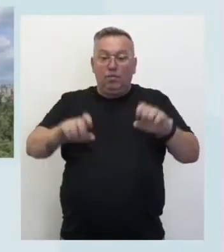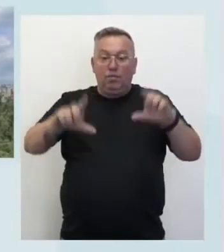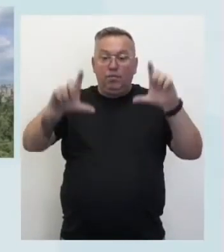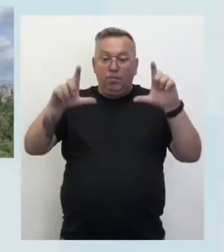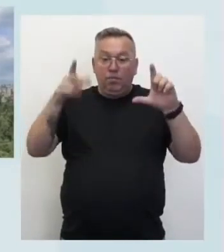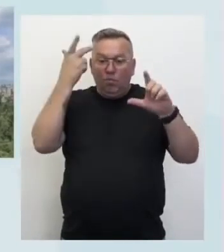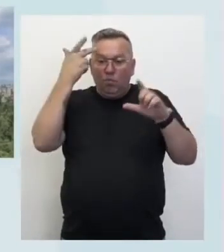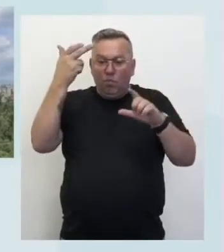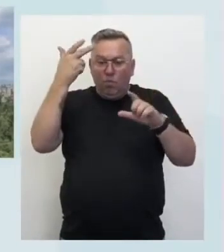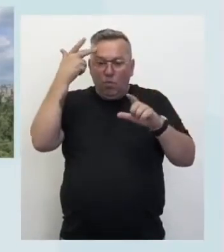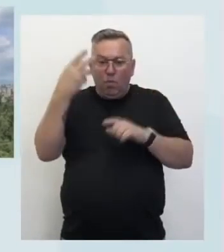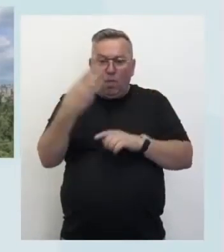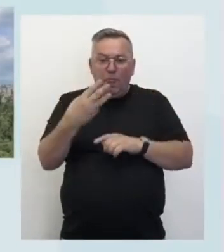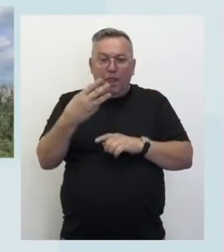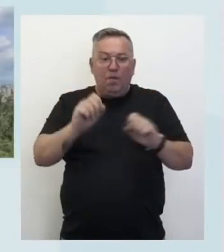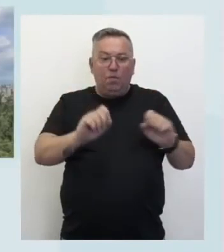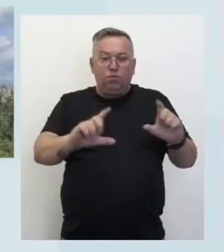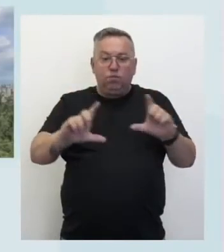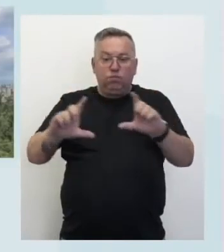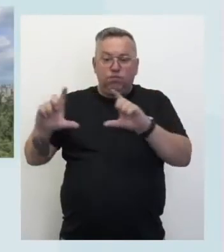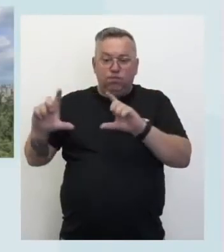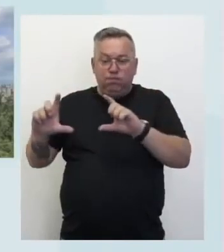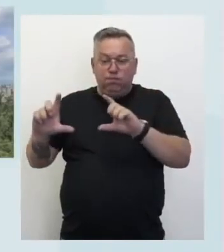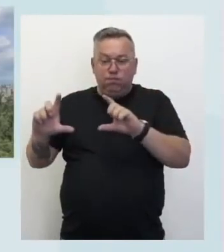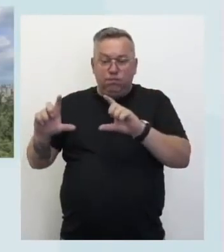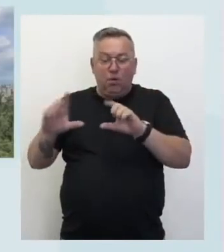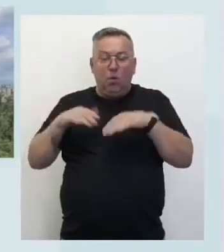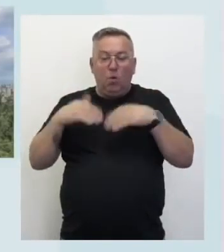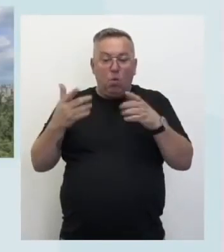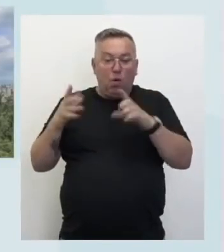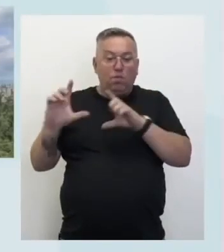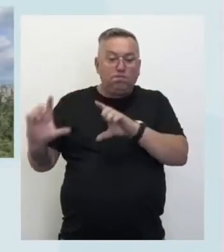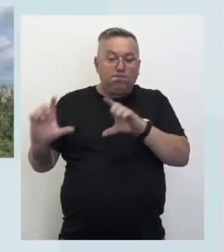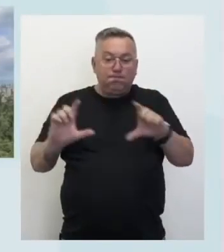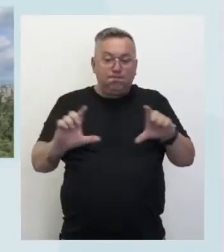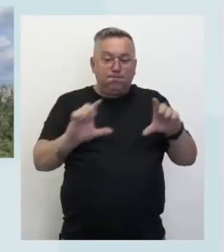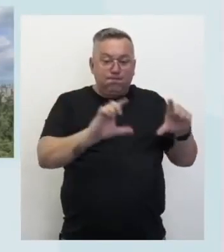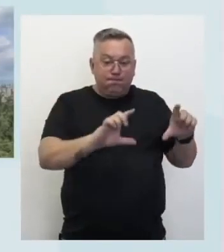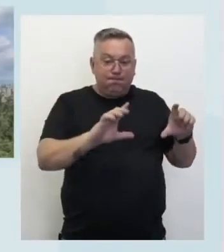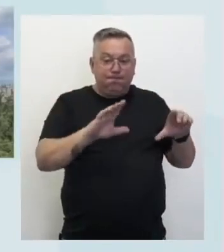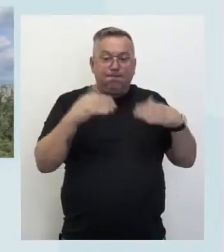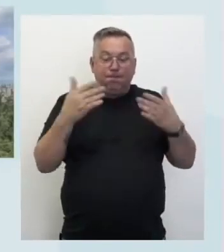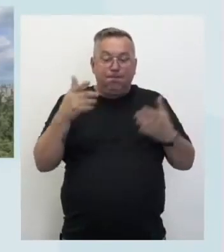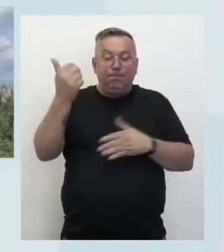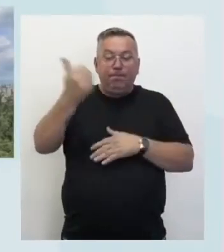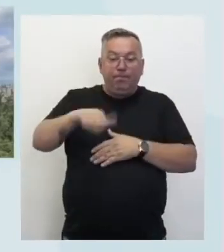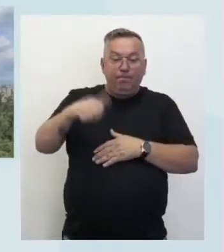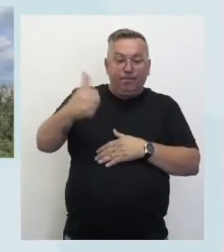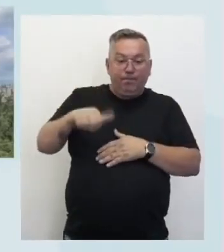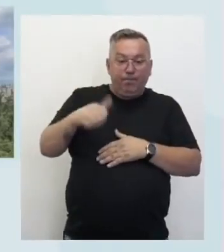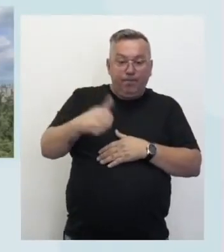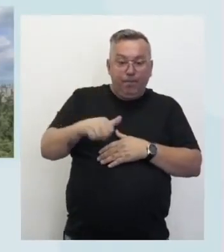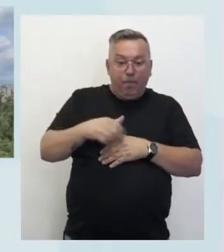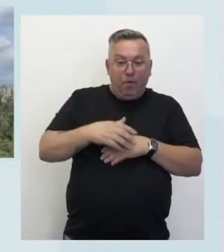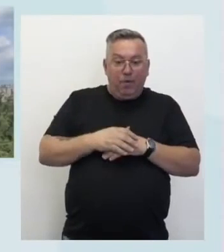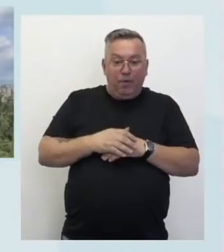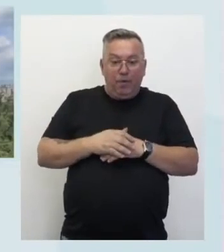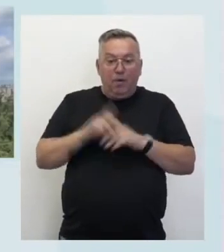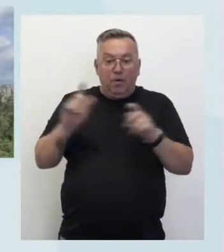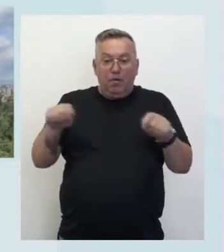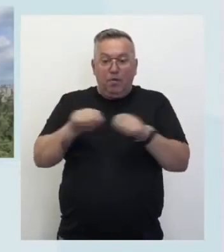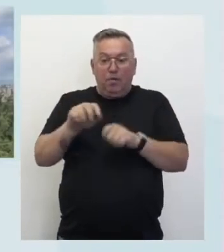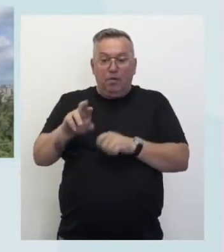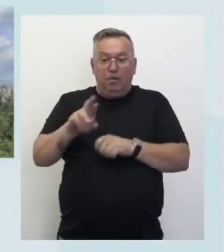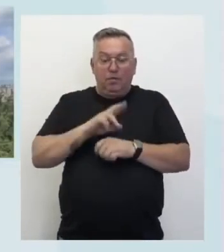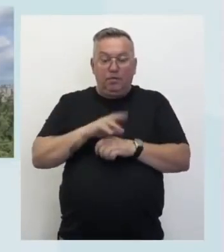são comuns nas 3 imagens? Então, vocês vão fazer esse exercício de observação, de análise, né, das imagens para poder